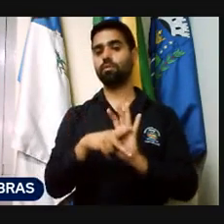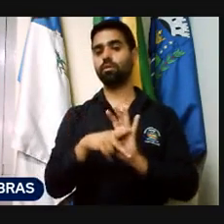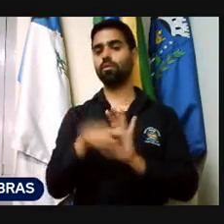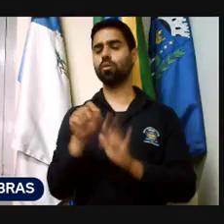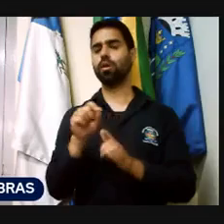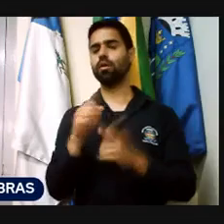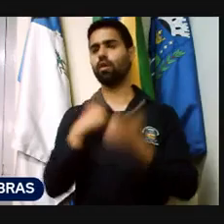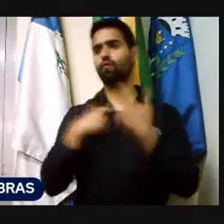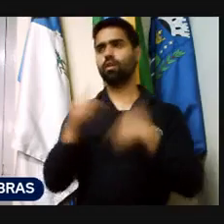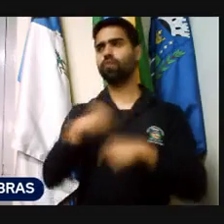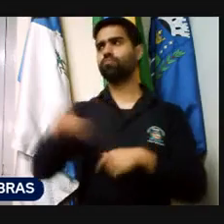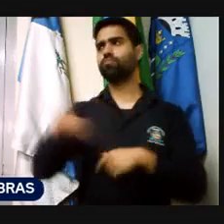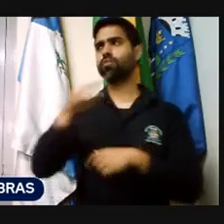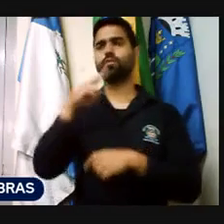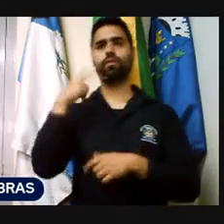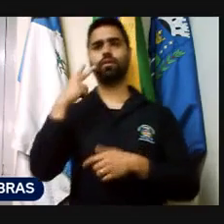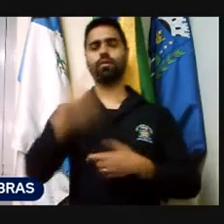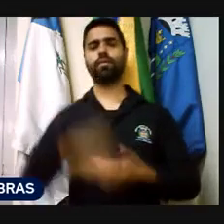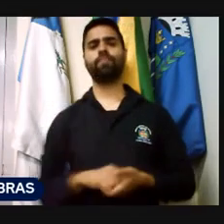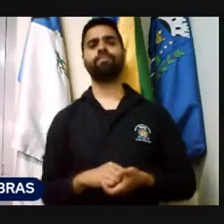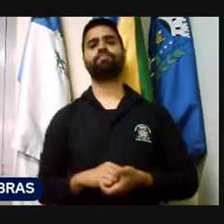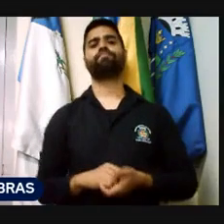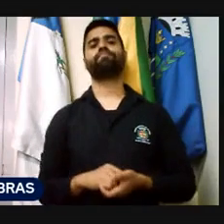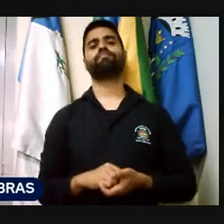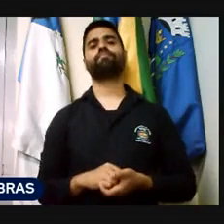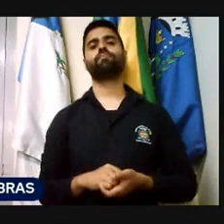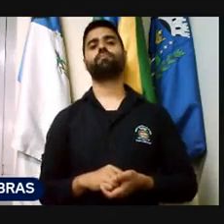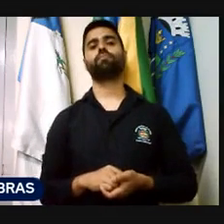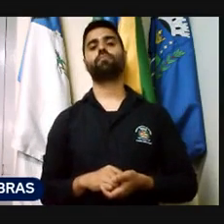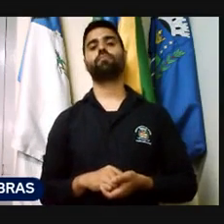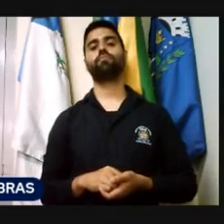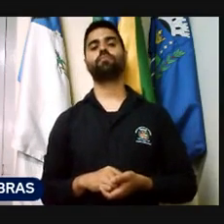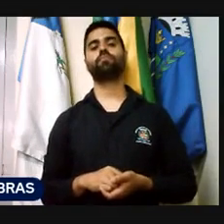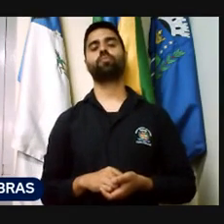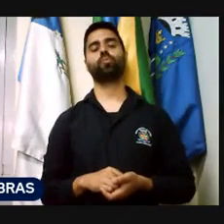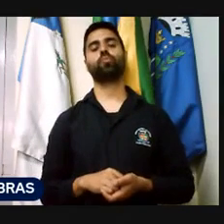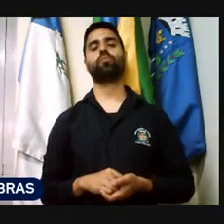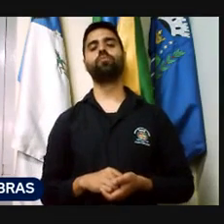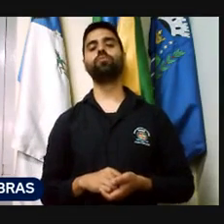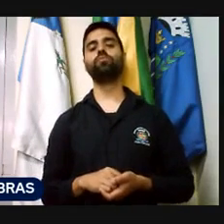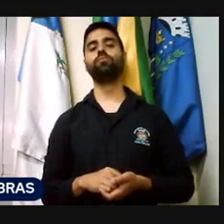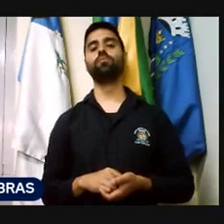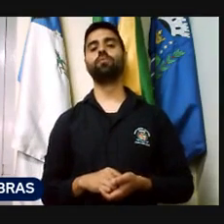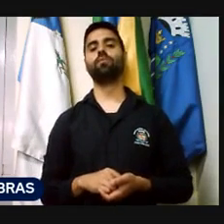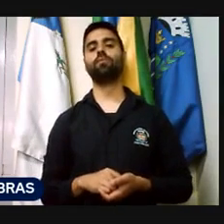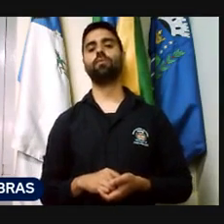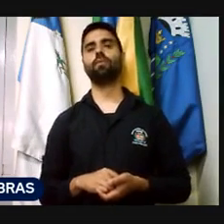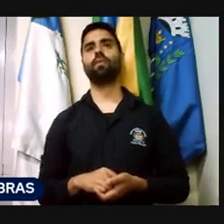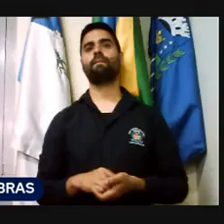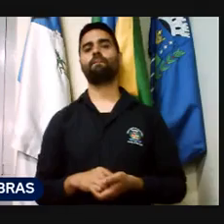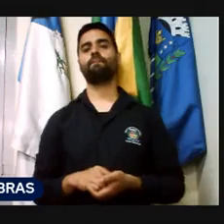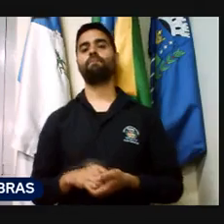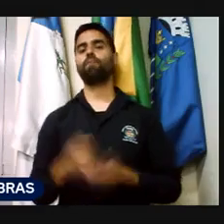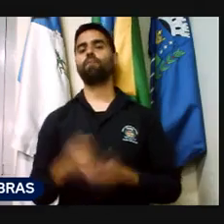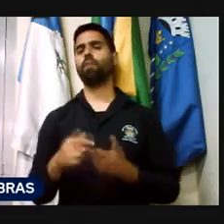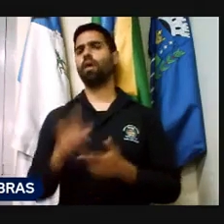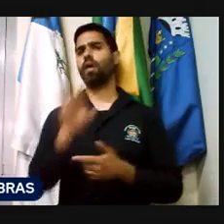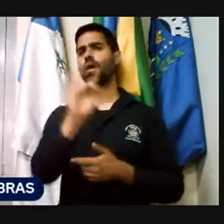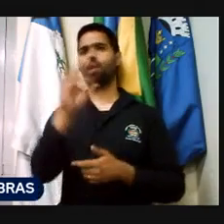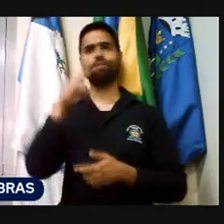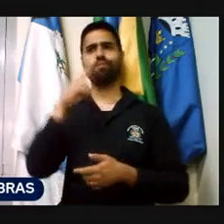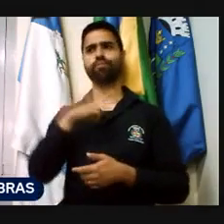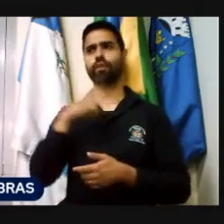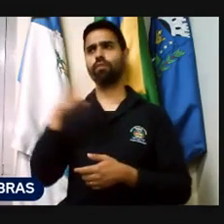vontade de todos os vereadores. Deixo claro, porque cada um tem um pensamento. Quando